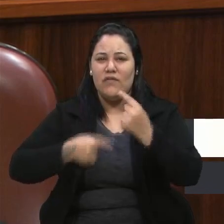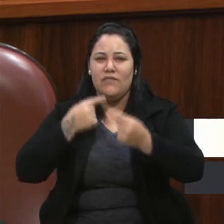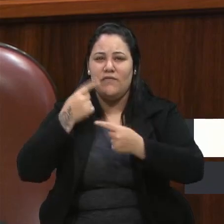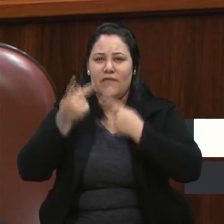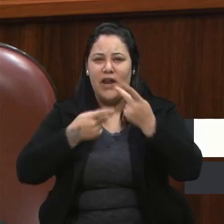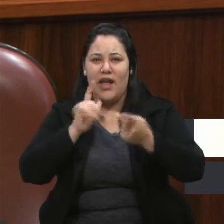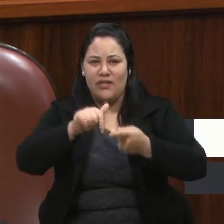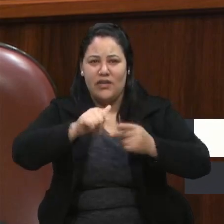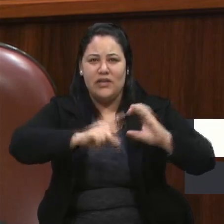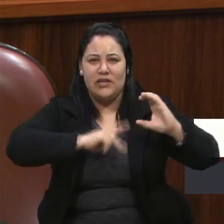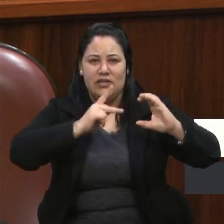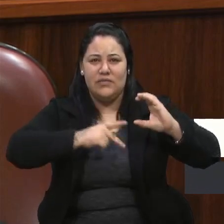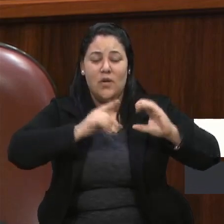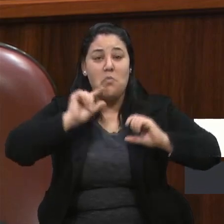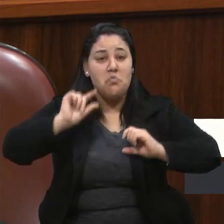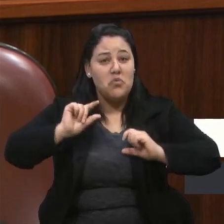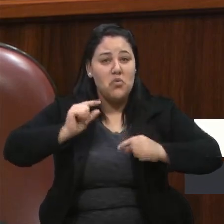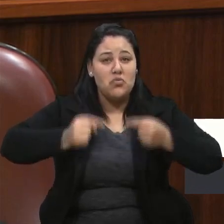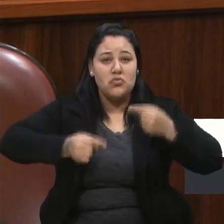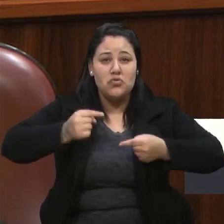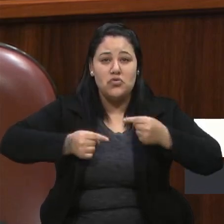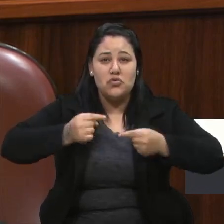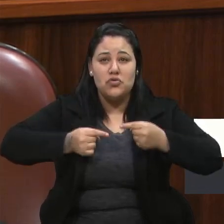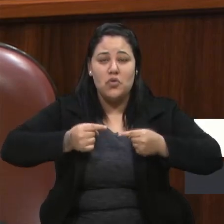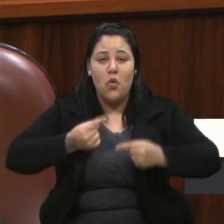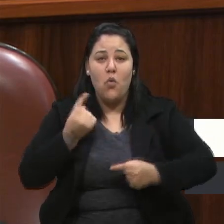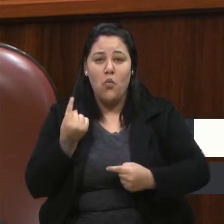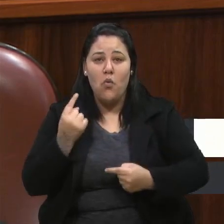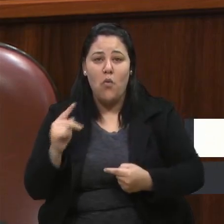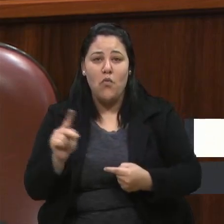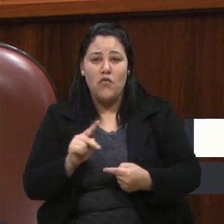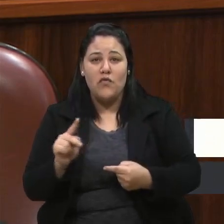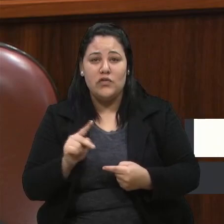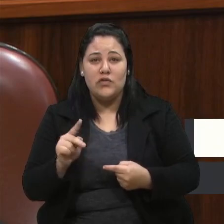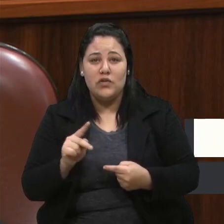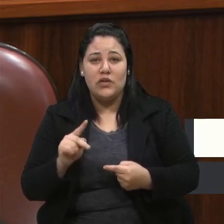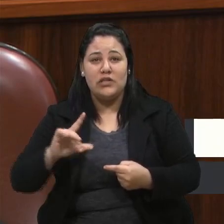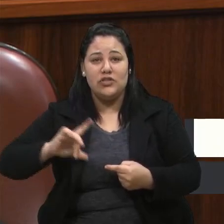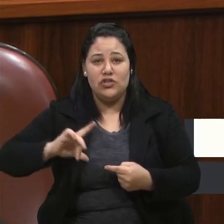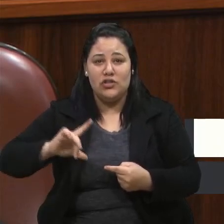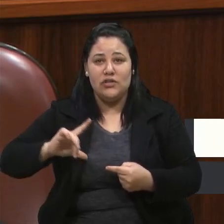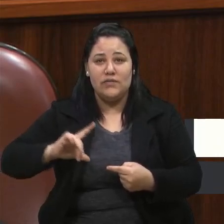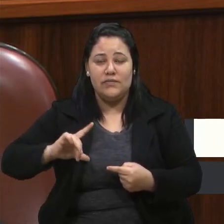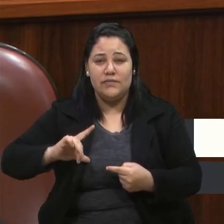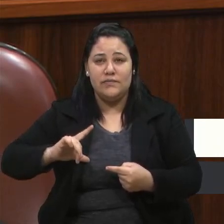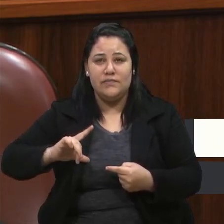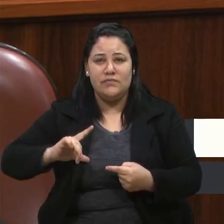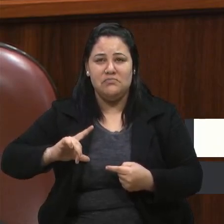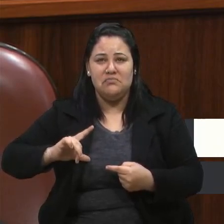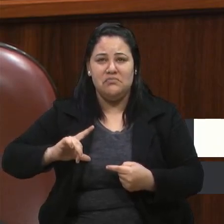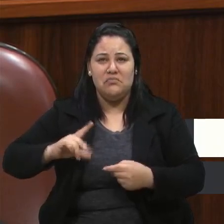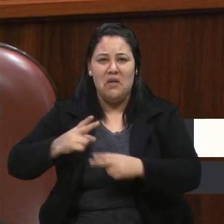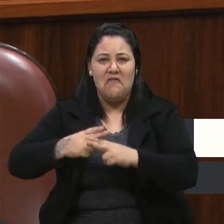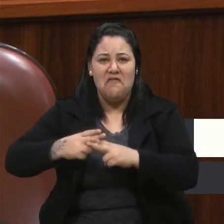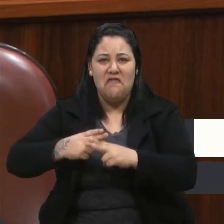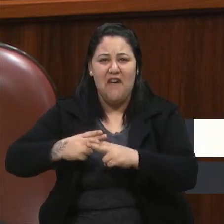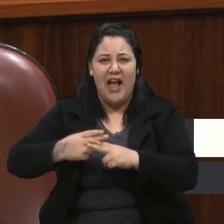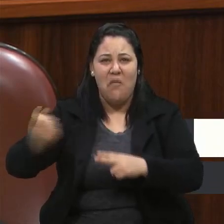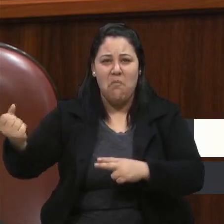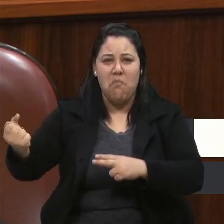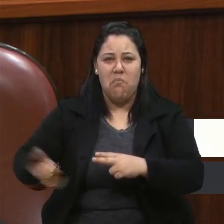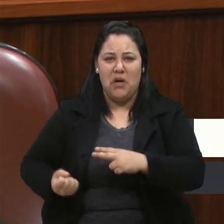casa, e pouco debatido, uma professora tinha levado uma facada, alguma coisa,